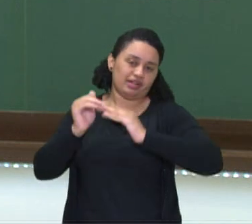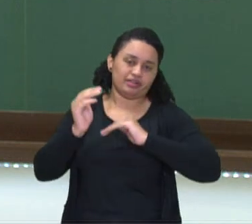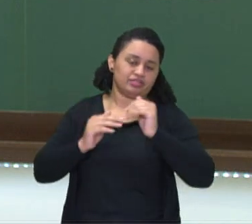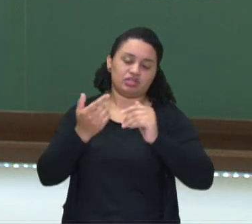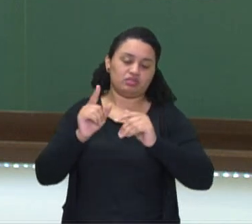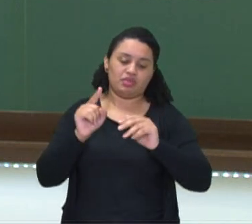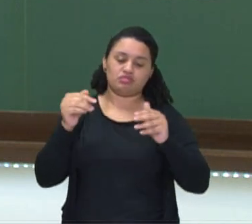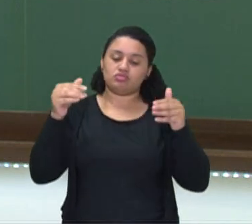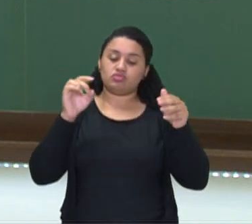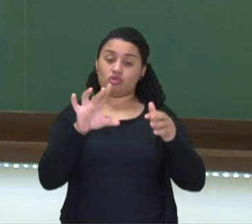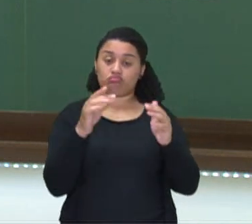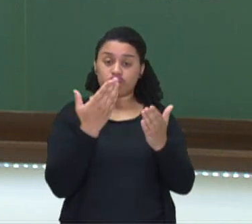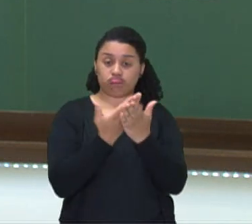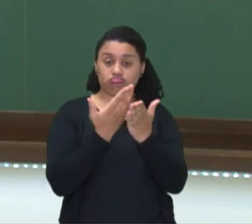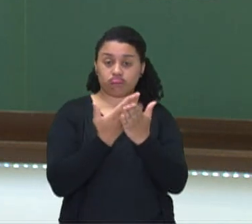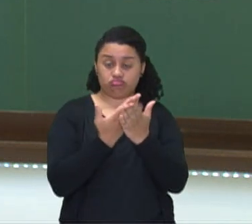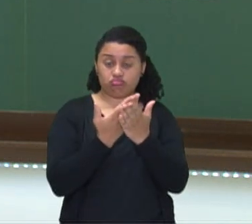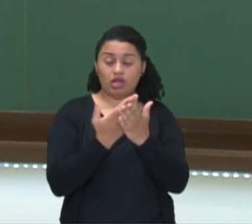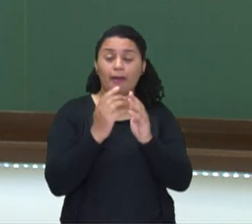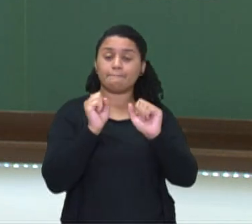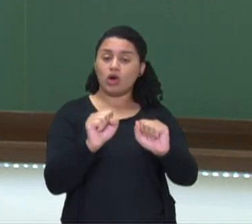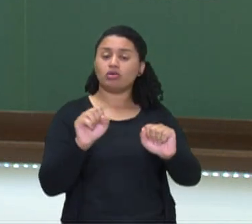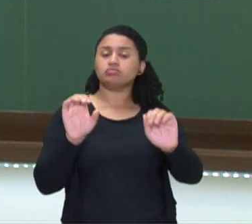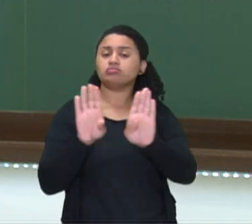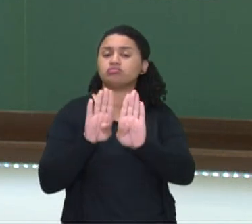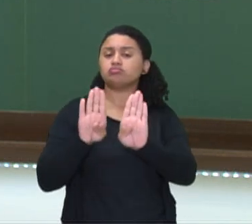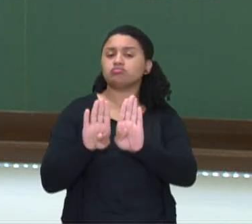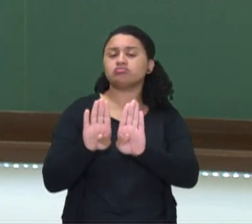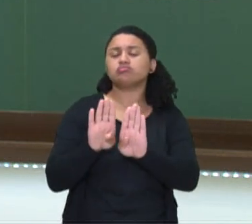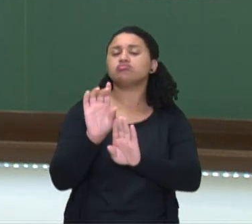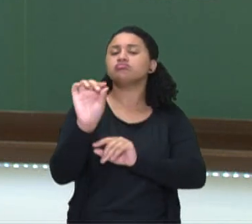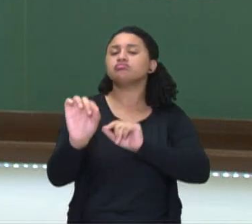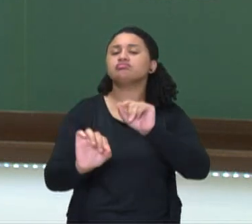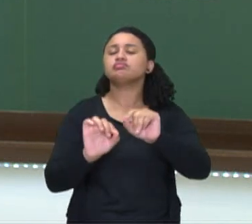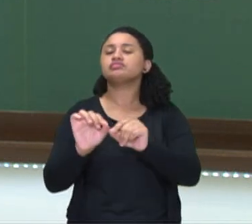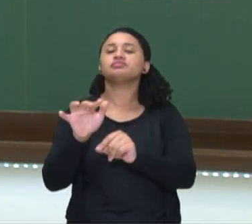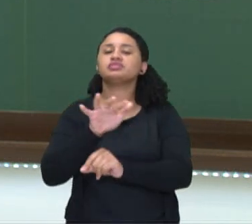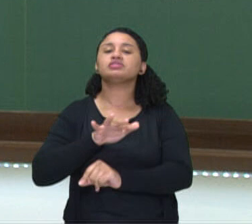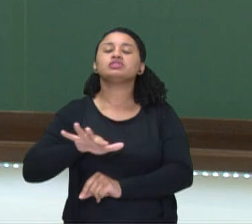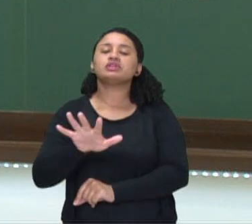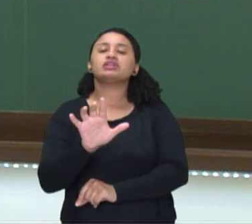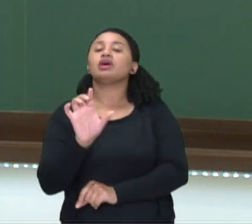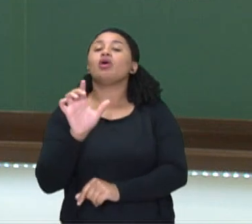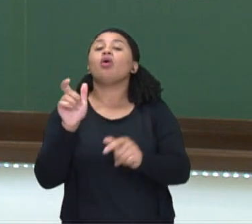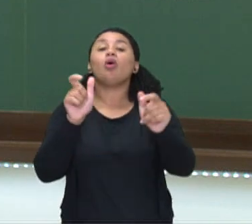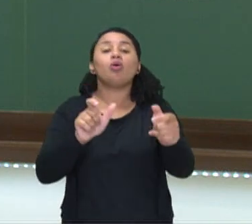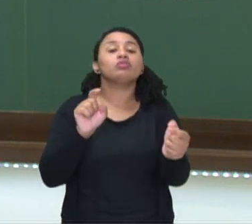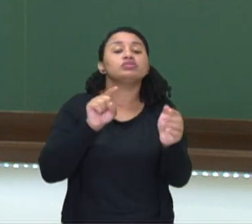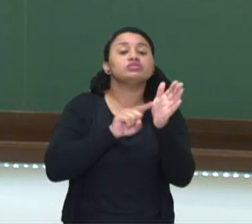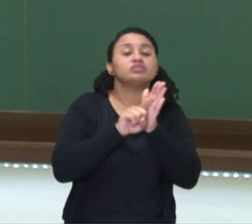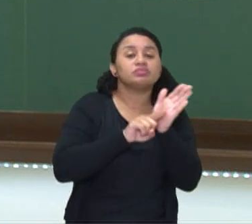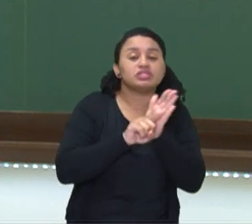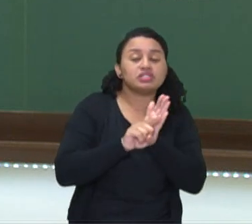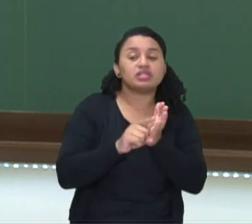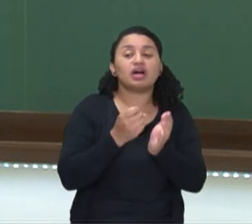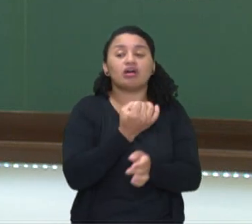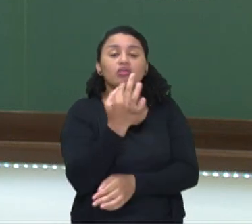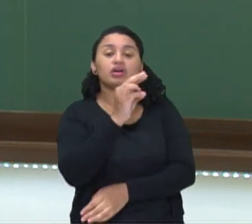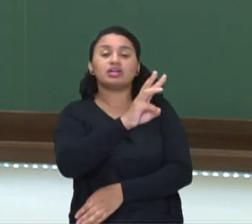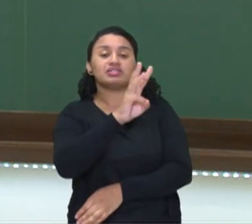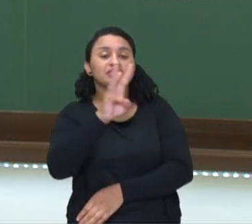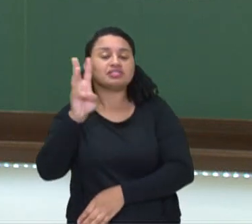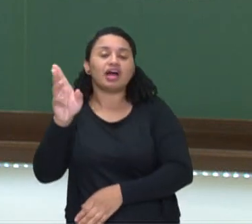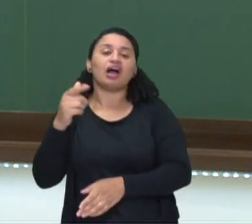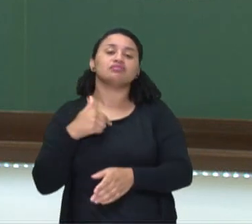seu estudo. Você pode também colocar aí algo relacionado a aonde você vai pesquisar, que sites normalmente você